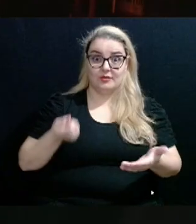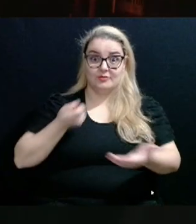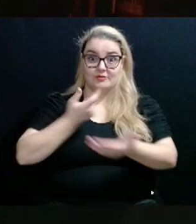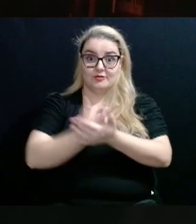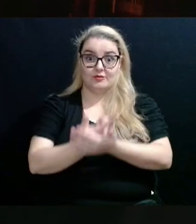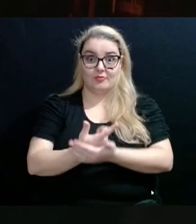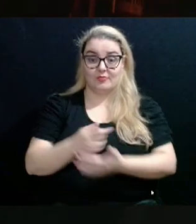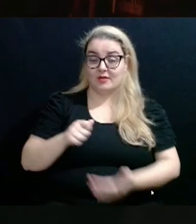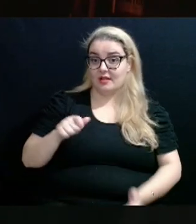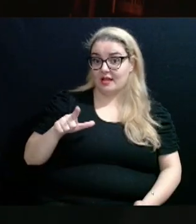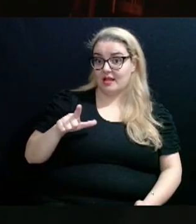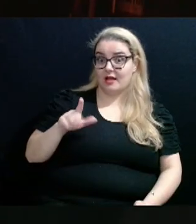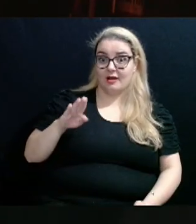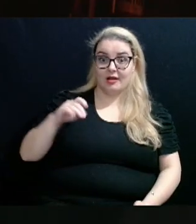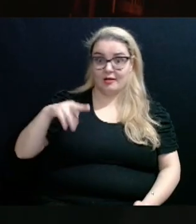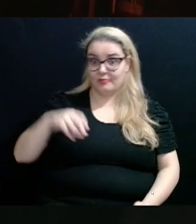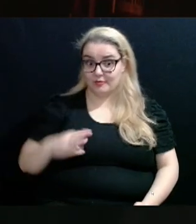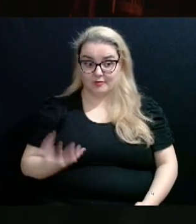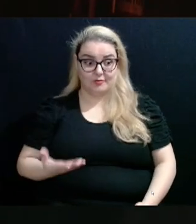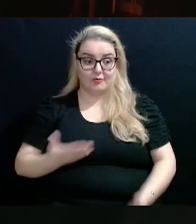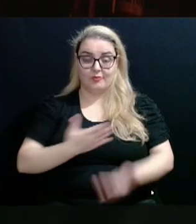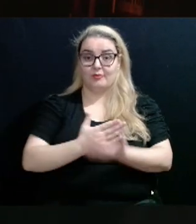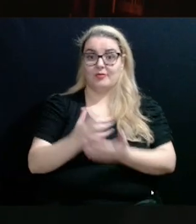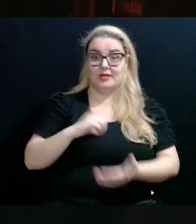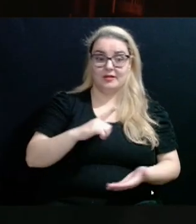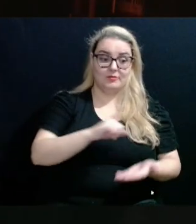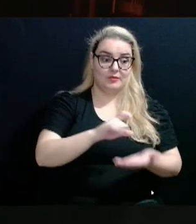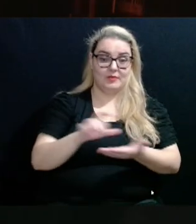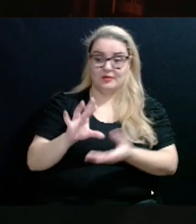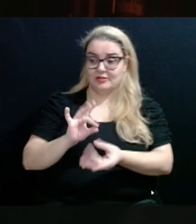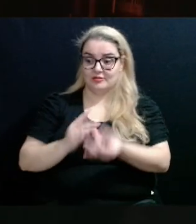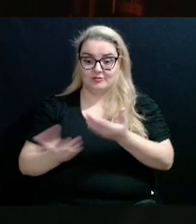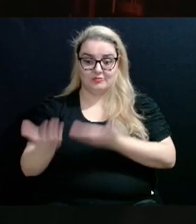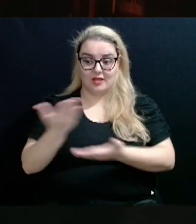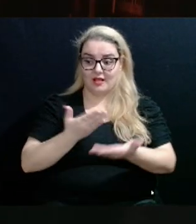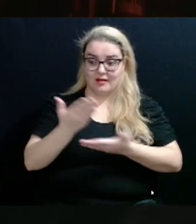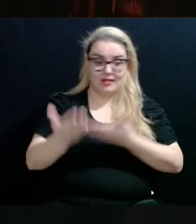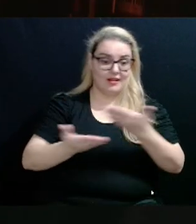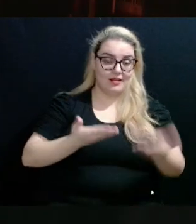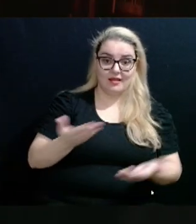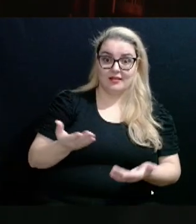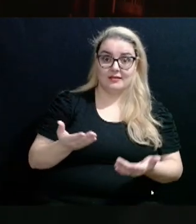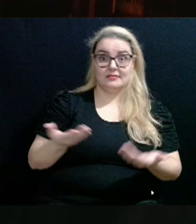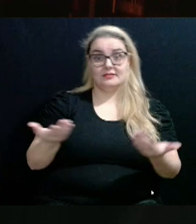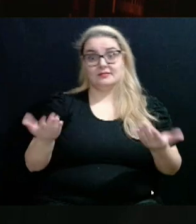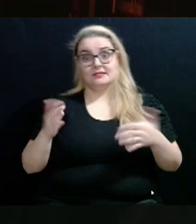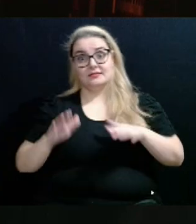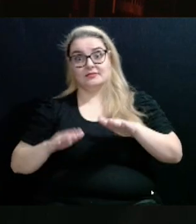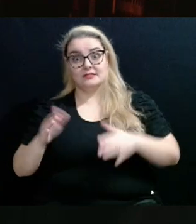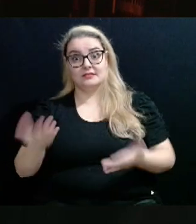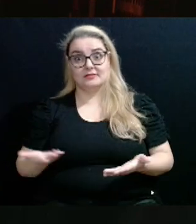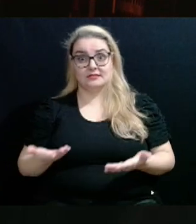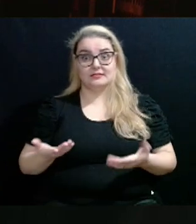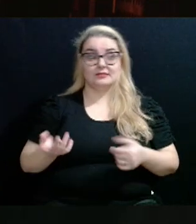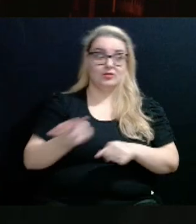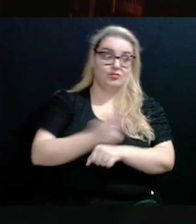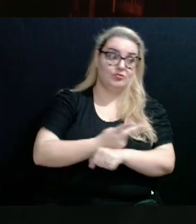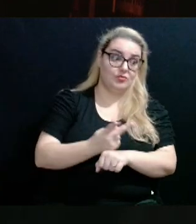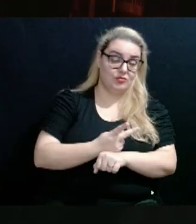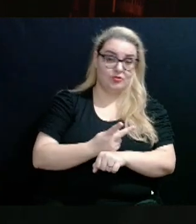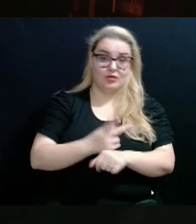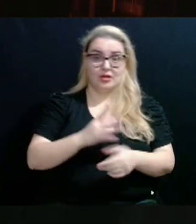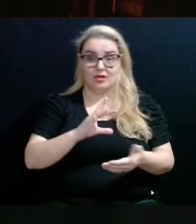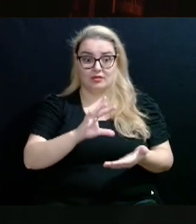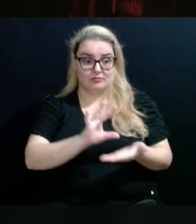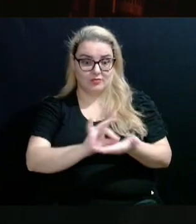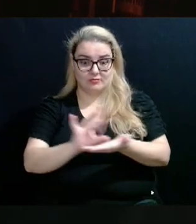as figurinhas, de trocar figurinha repetida e de repente procurar aquela figurinha assim que é o seu sonho, né? Cada um